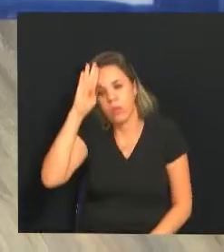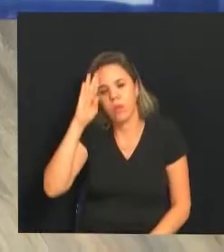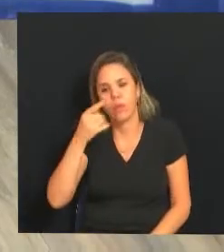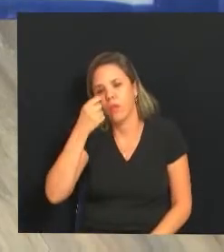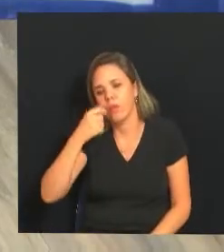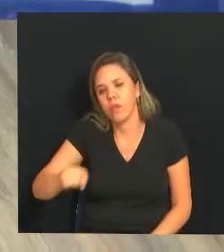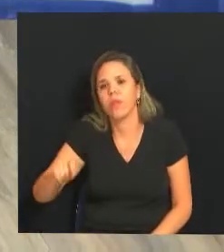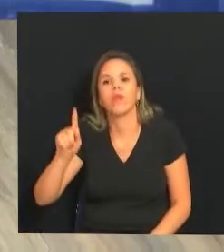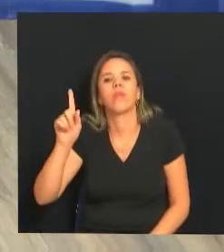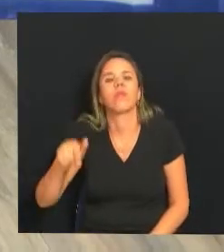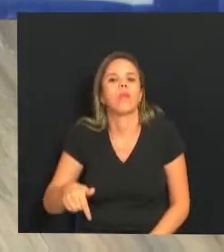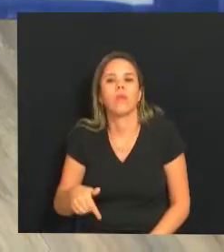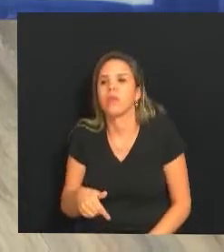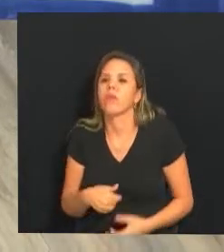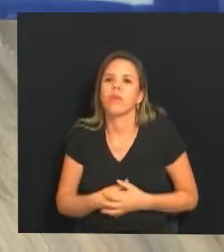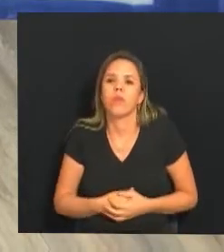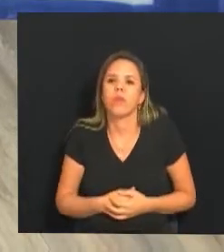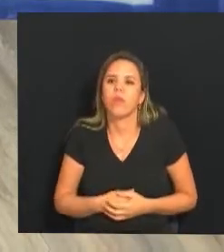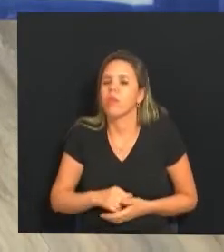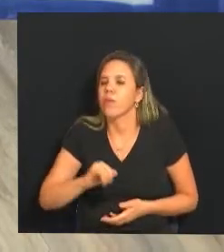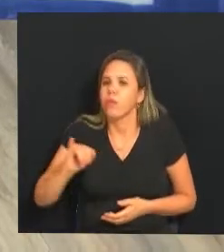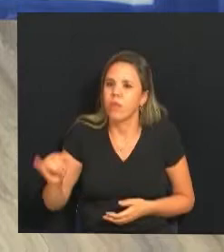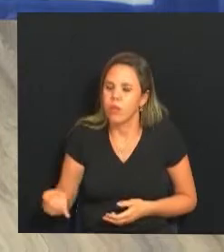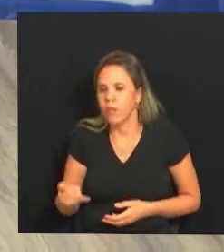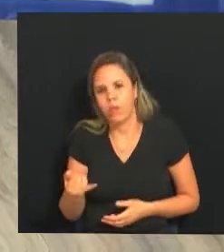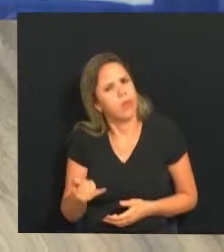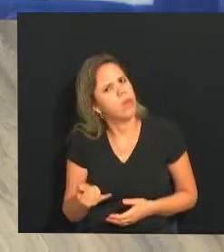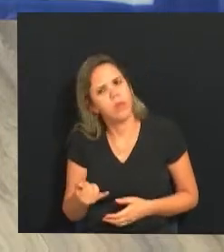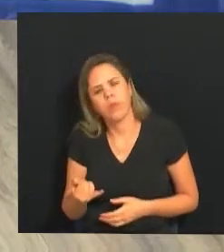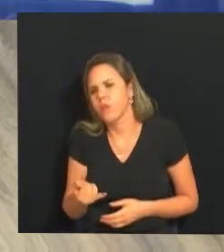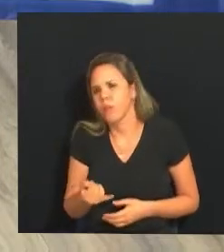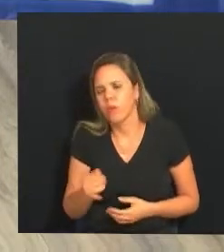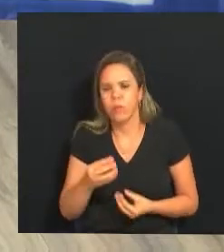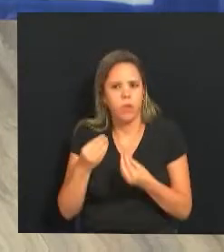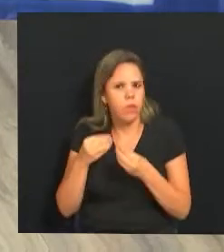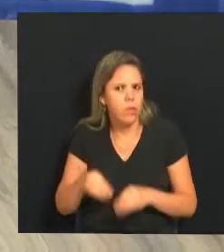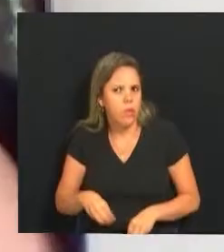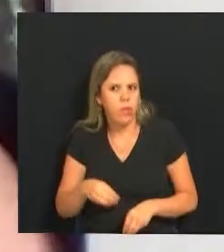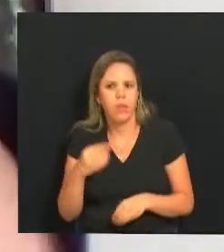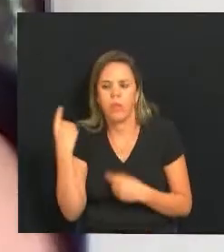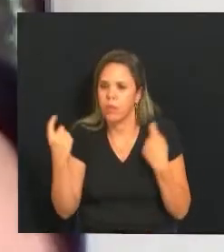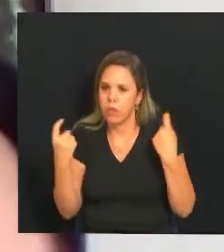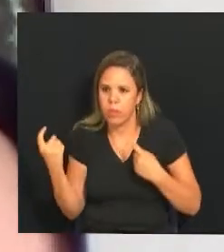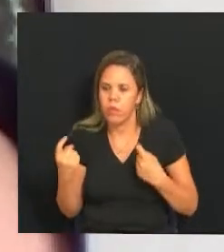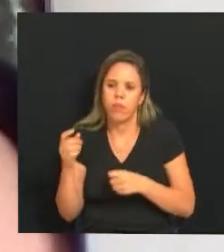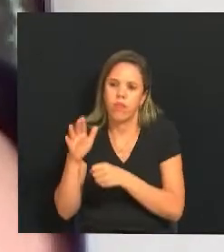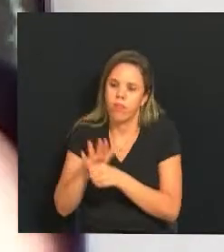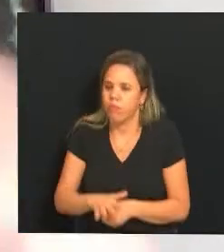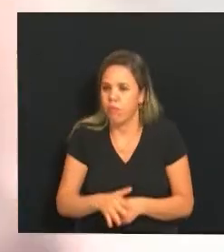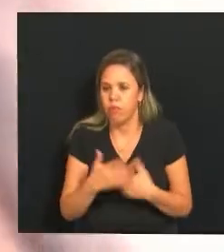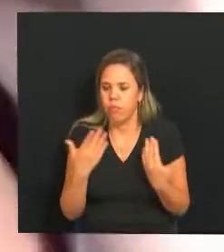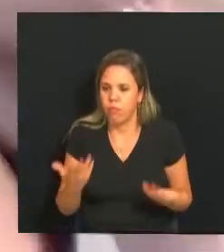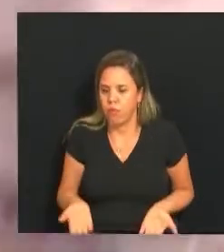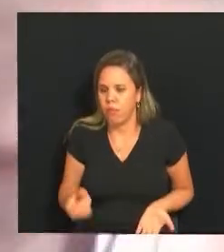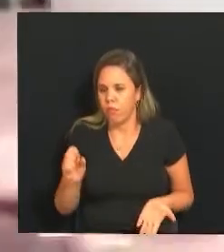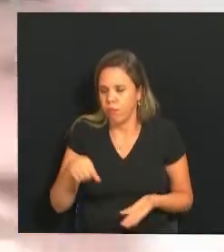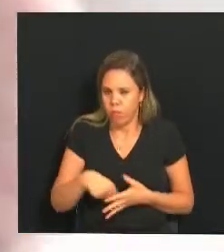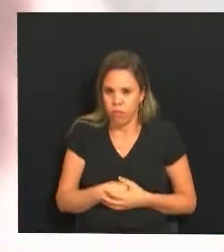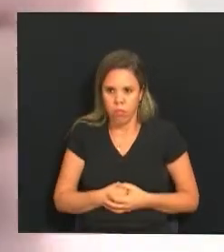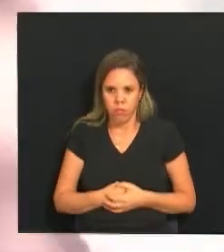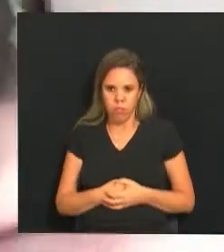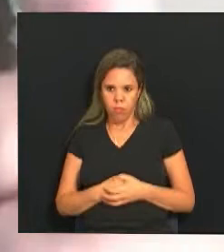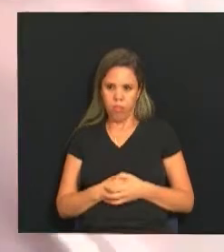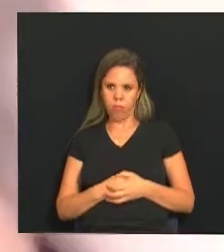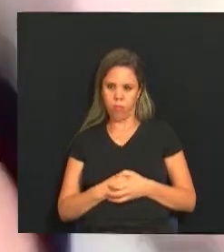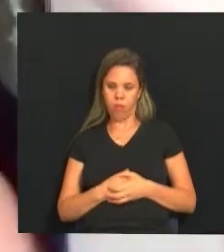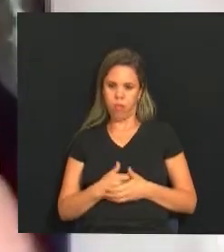chama essa situação de ecocídio. Muito preocupante, né? É preocupante, porque às vezes a gente, né,